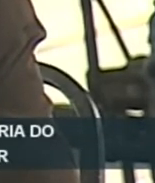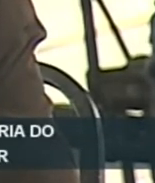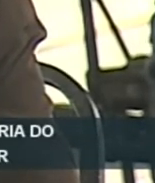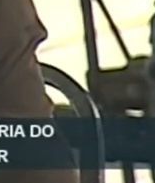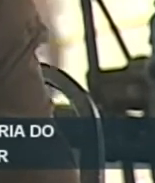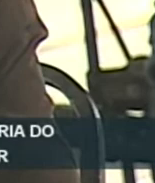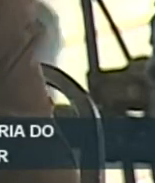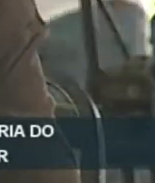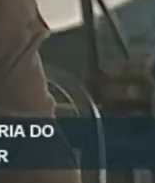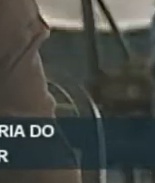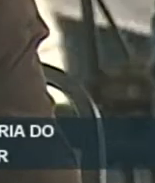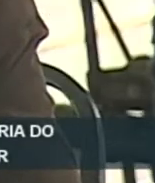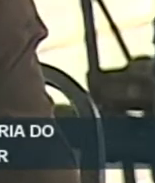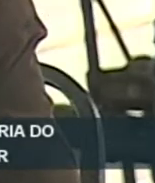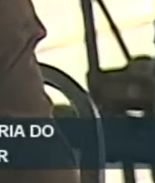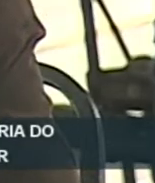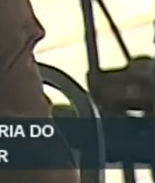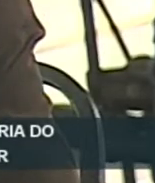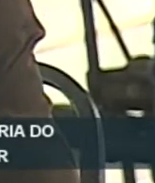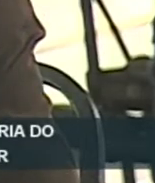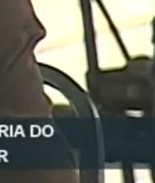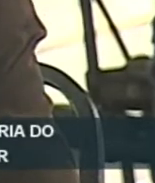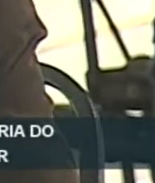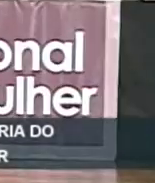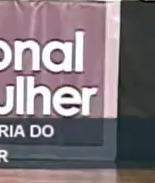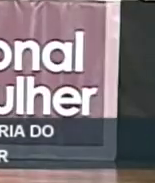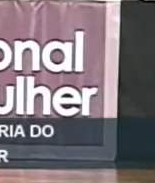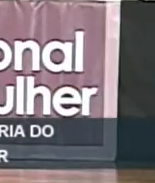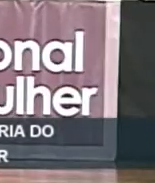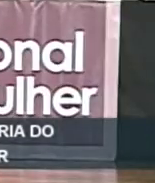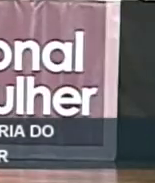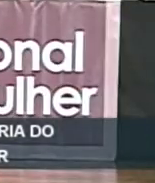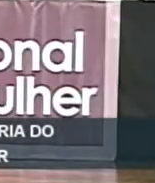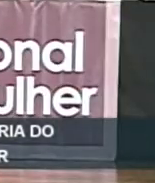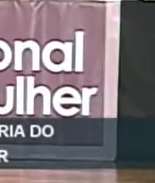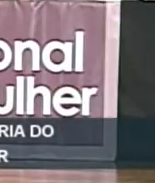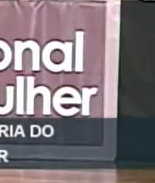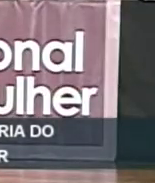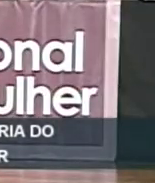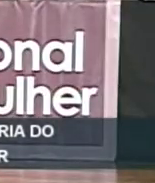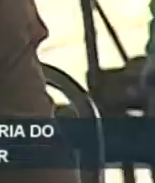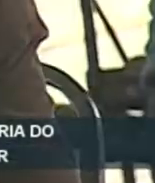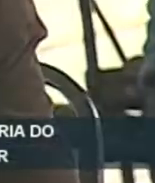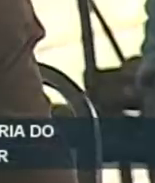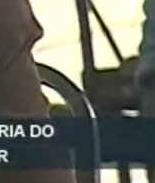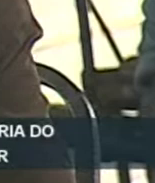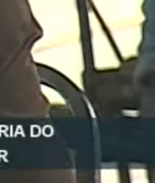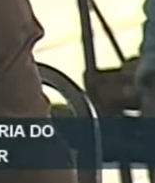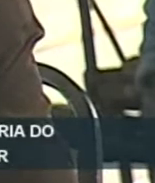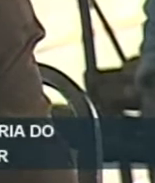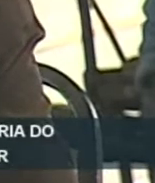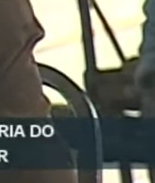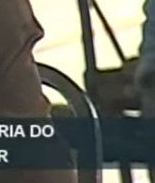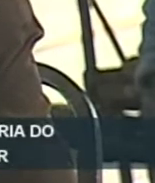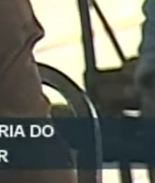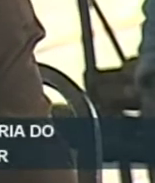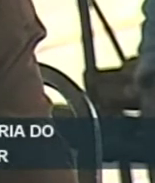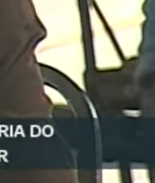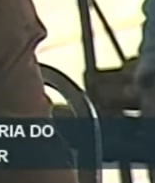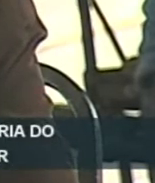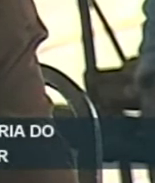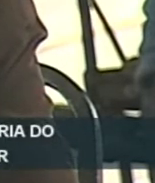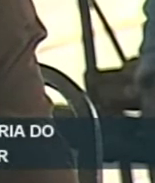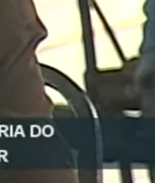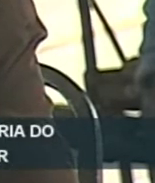se a senhora me permite, nós tivemos grande resistência em colocar o tema, embora o Brasil sempre apresentasse, sempre